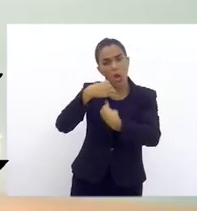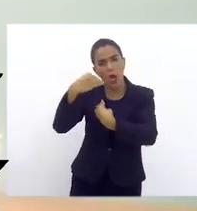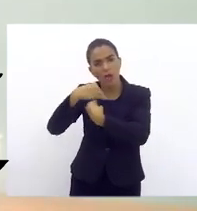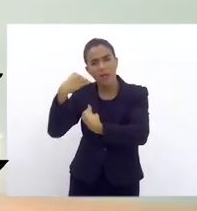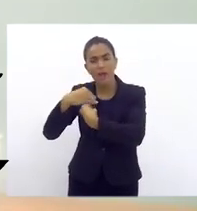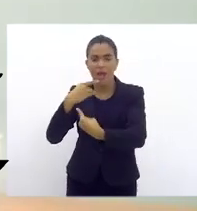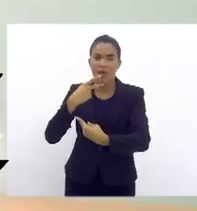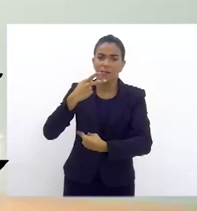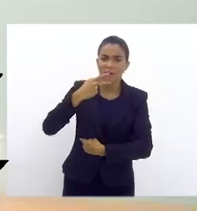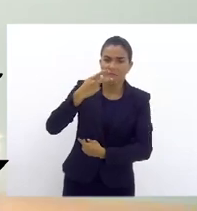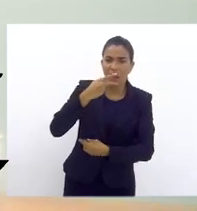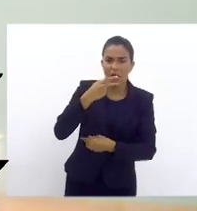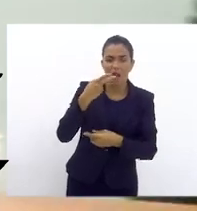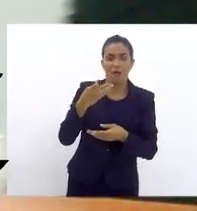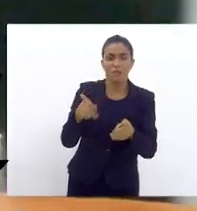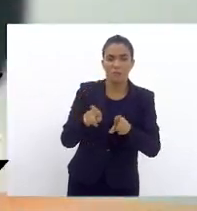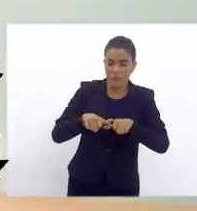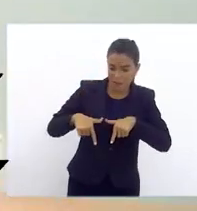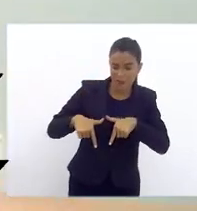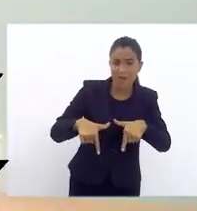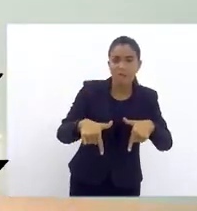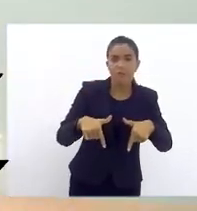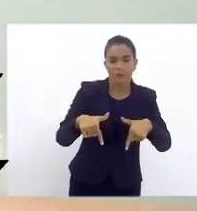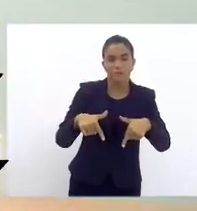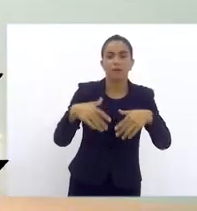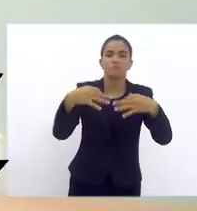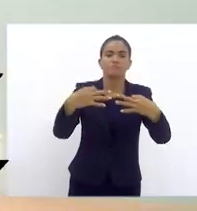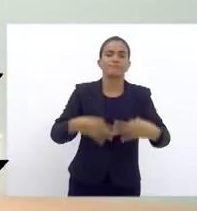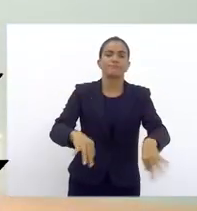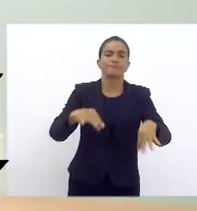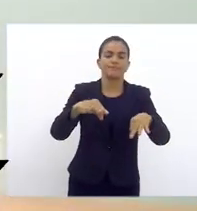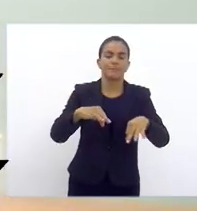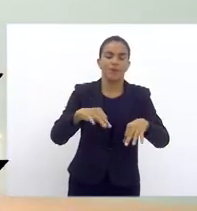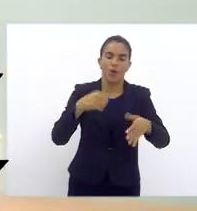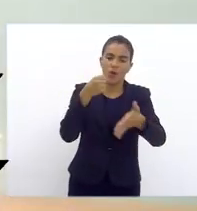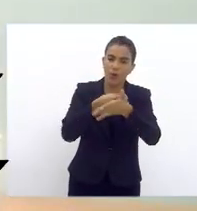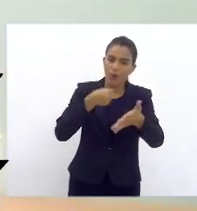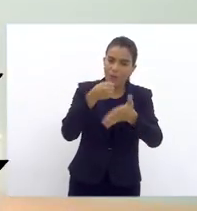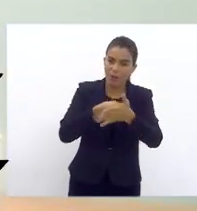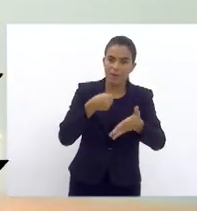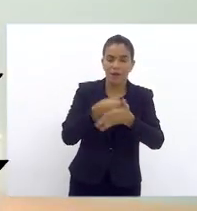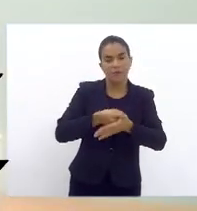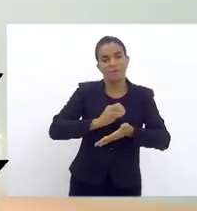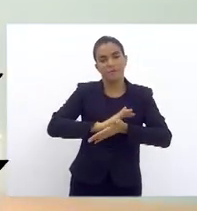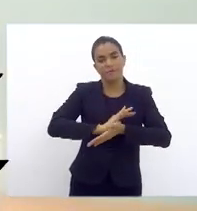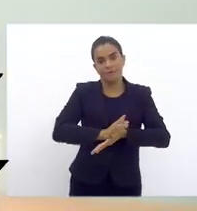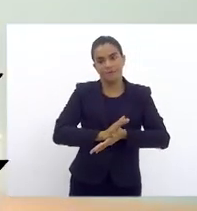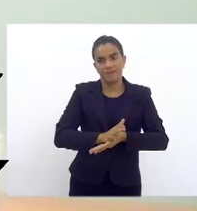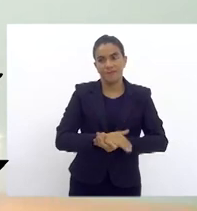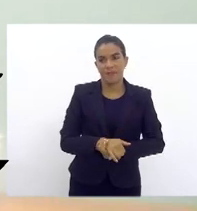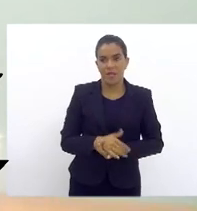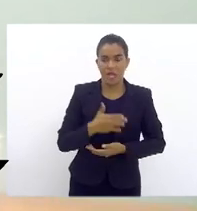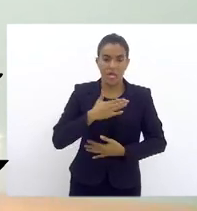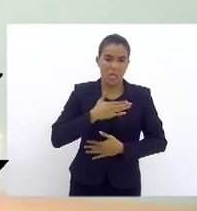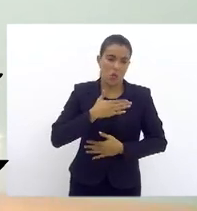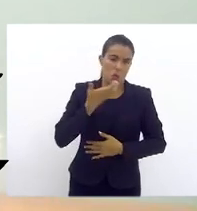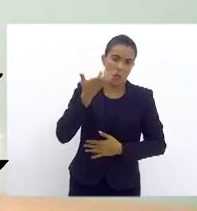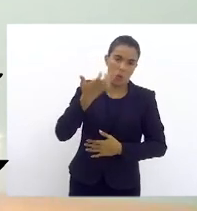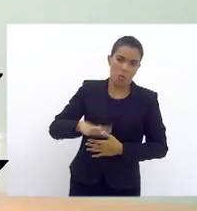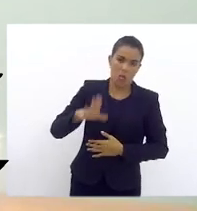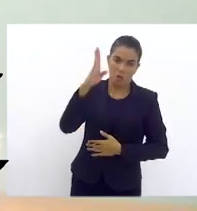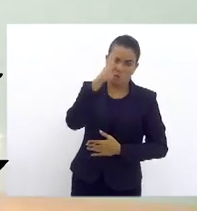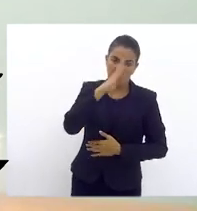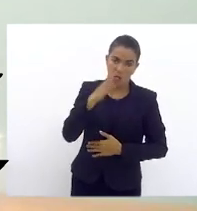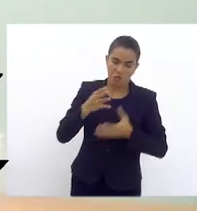nossas falas e As Nossas ações para realmente combatermos os preconceitos eu não quero um Brasil